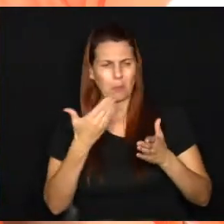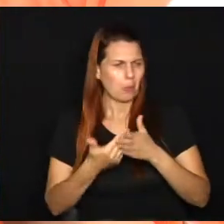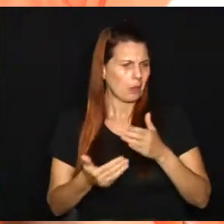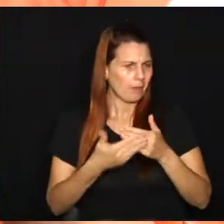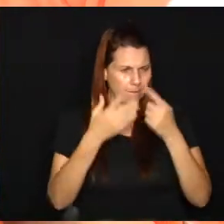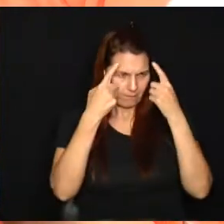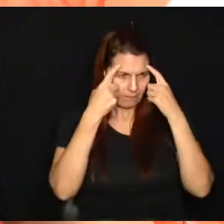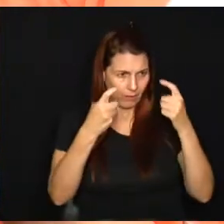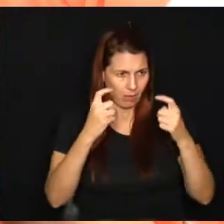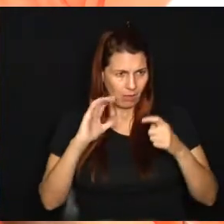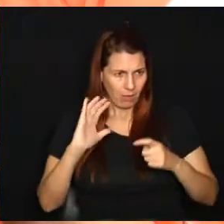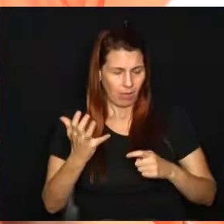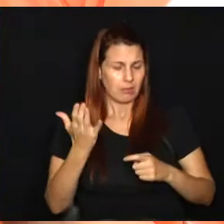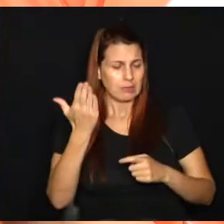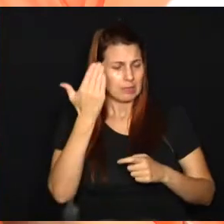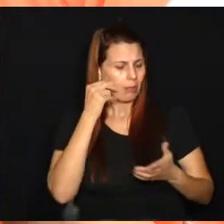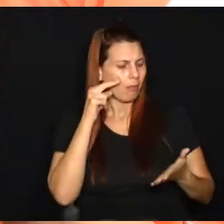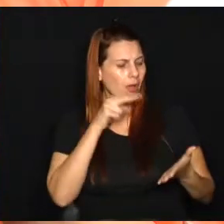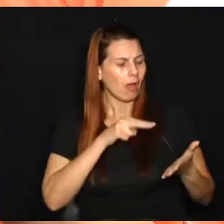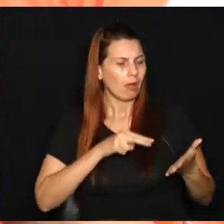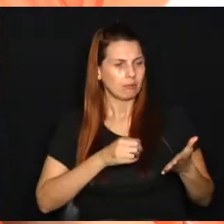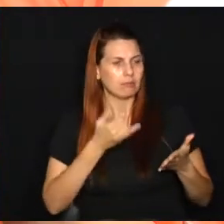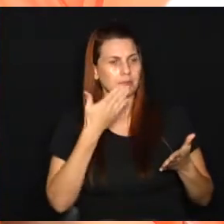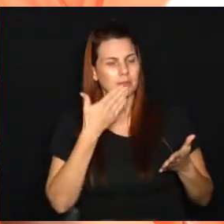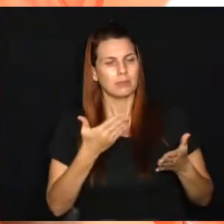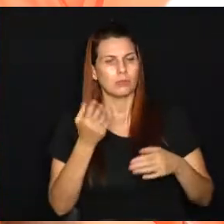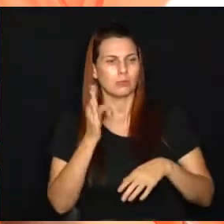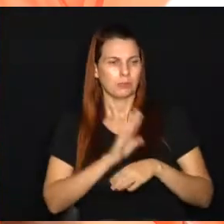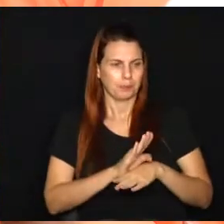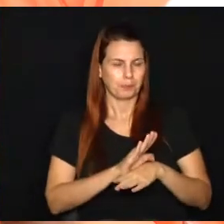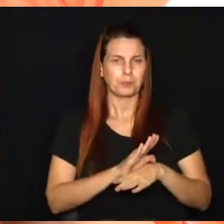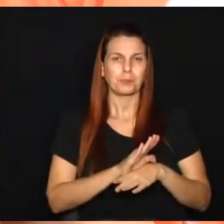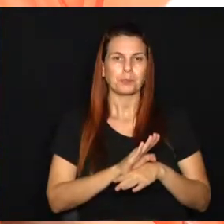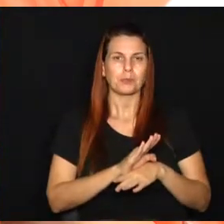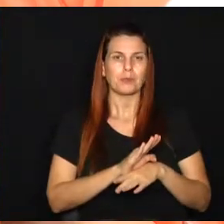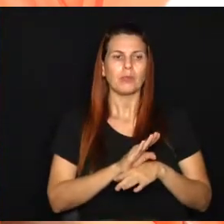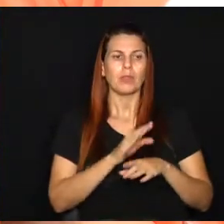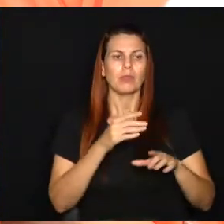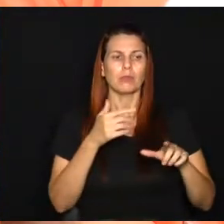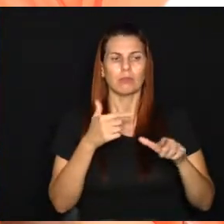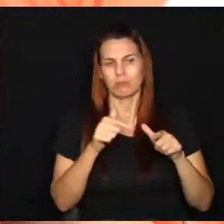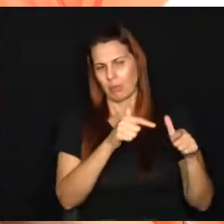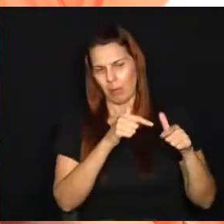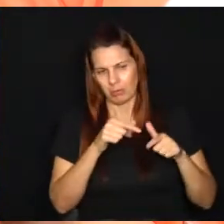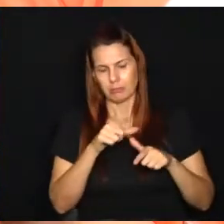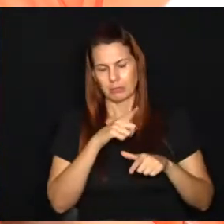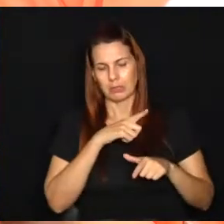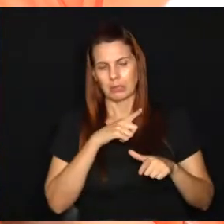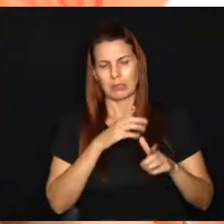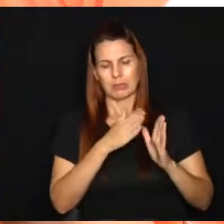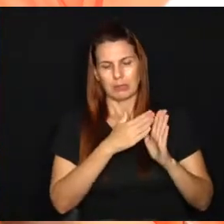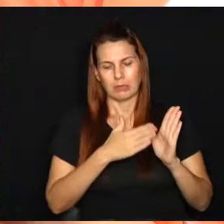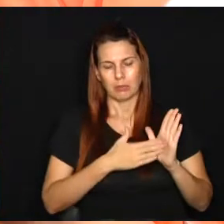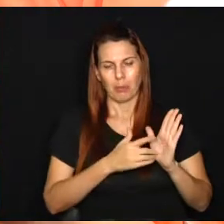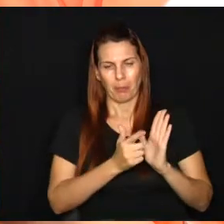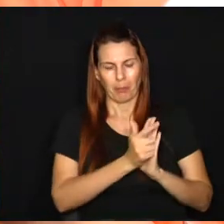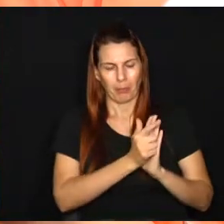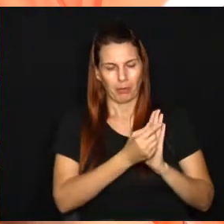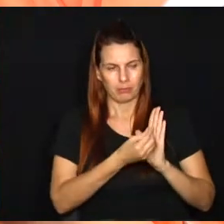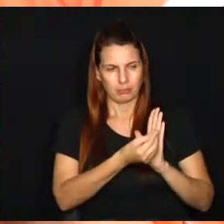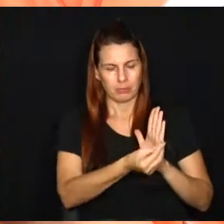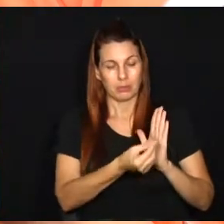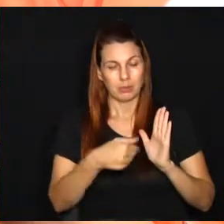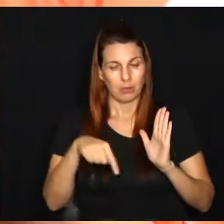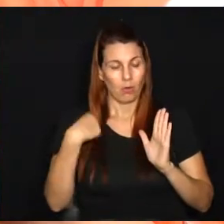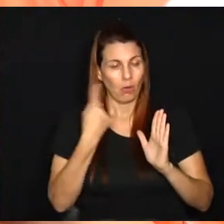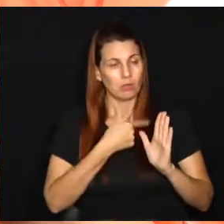violência, saiba a quem recorrer, pelo menos dos serviços. E a gente teve aqui em Campinas também, nós estamos numa luta